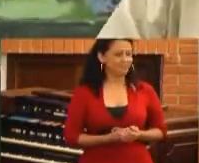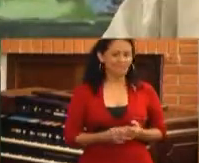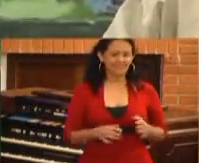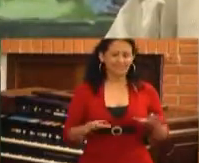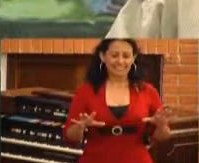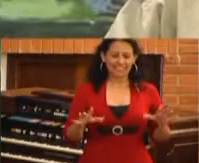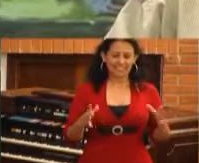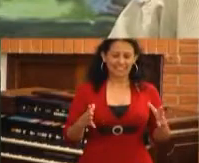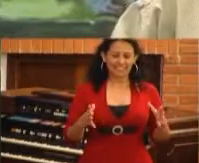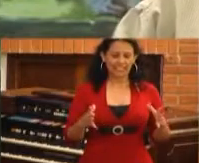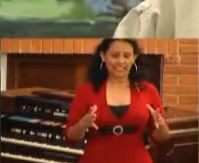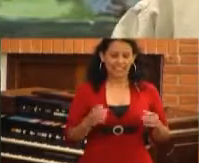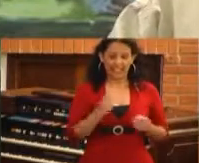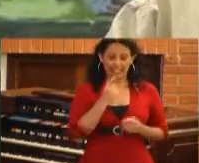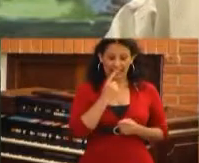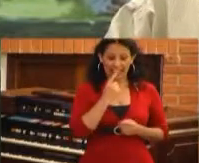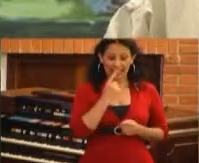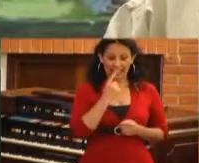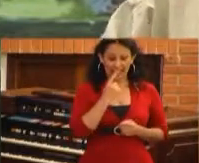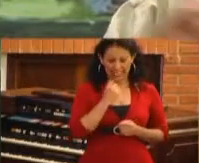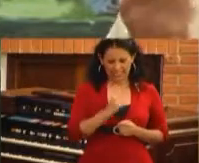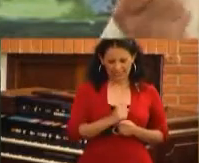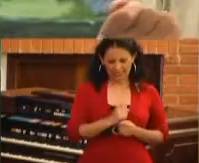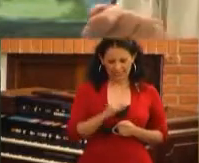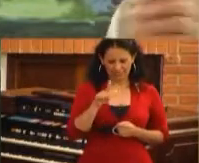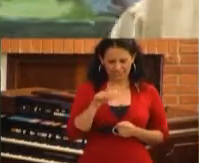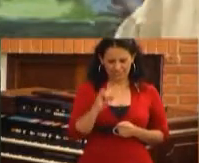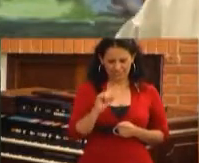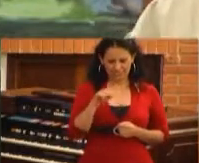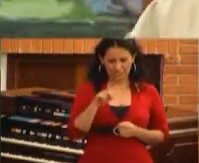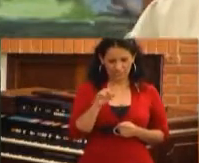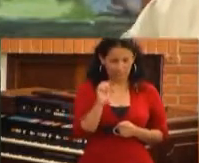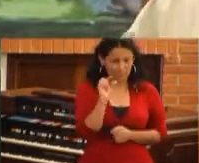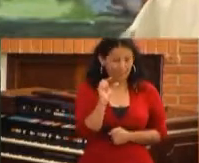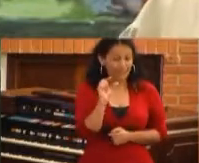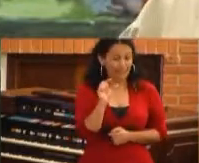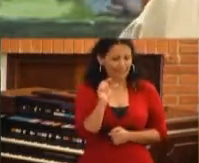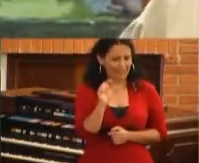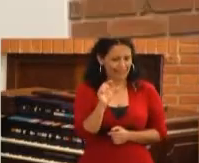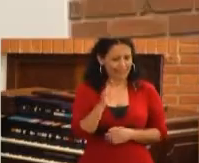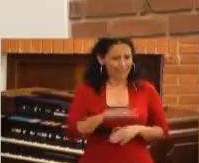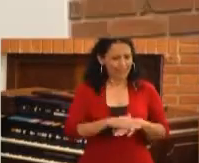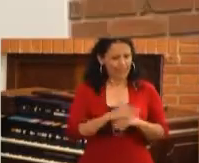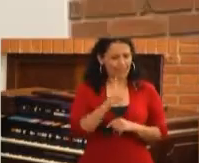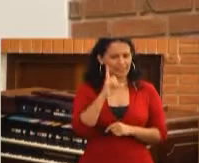Este órgão terrível, nós não conseguimos domar.